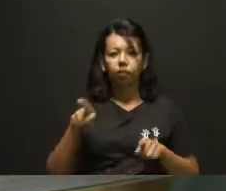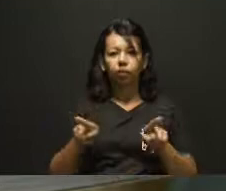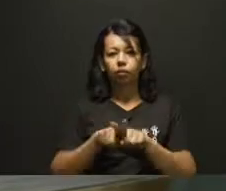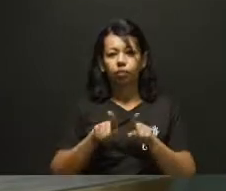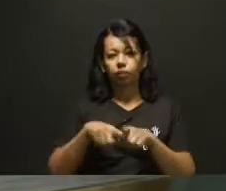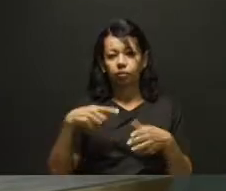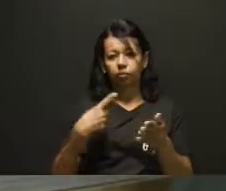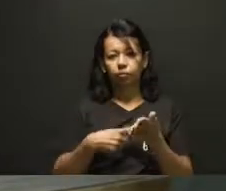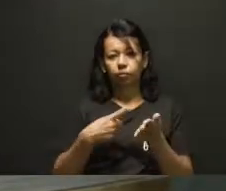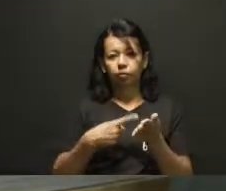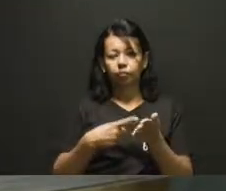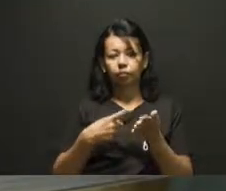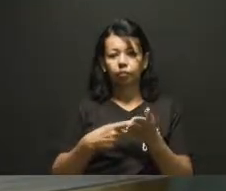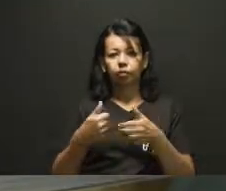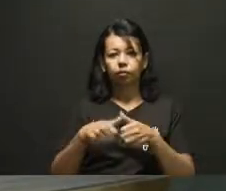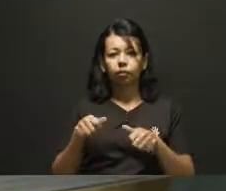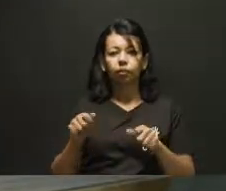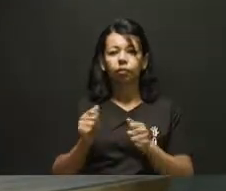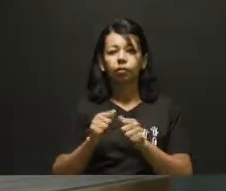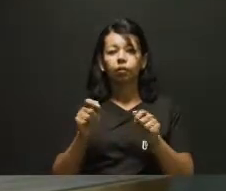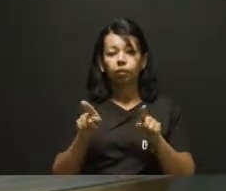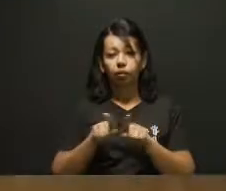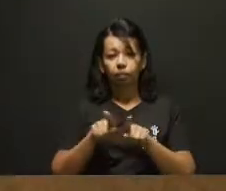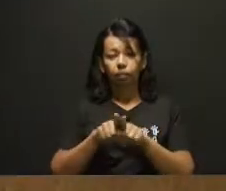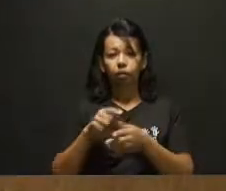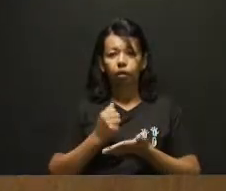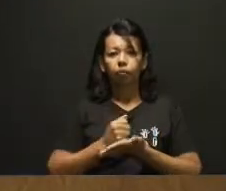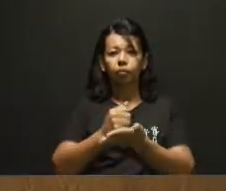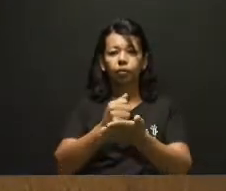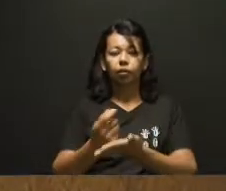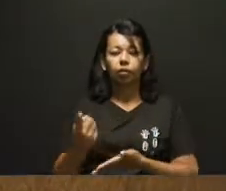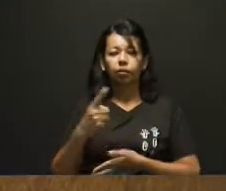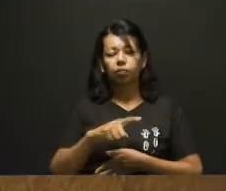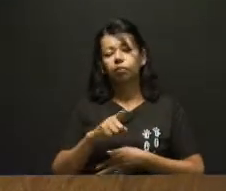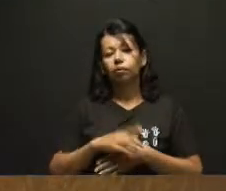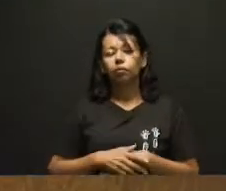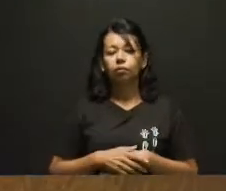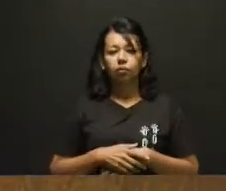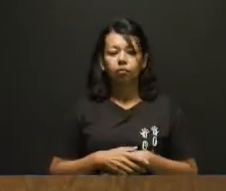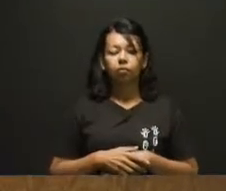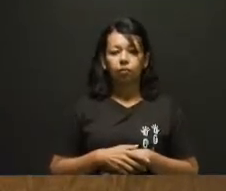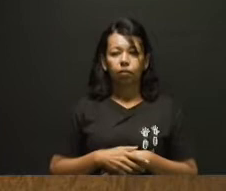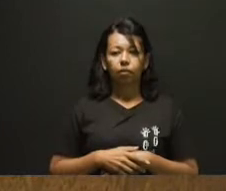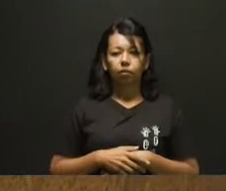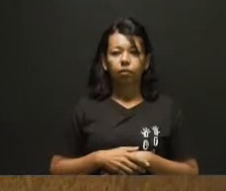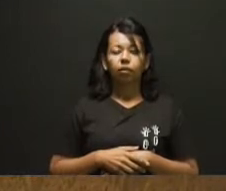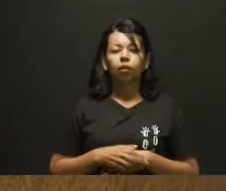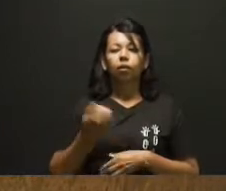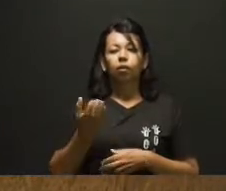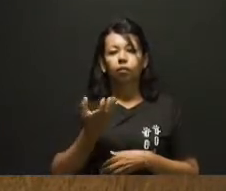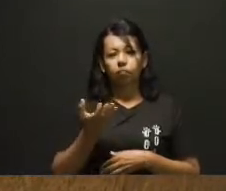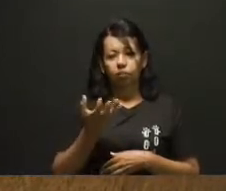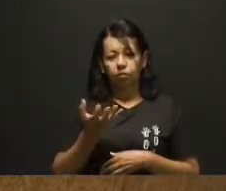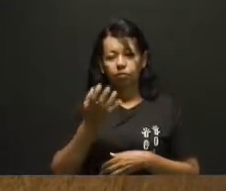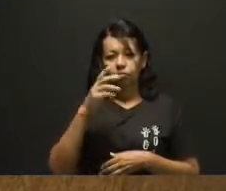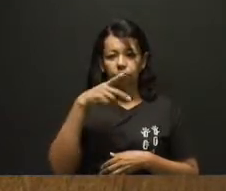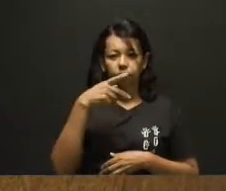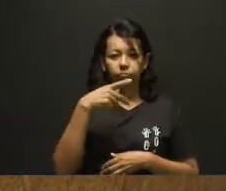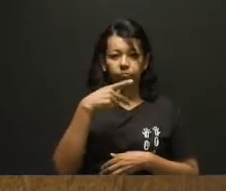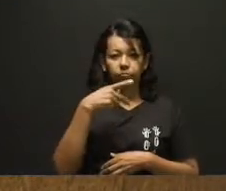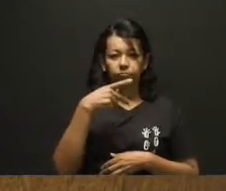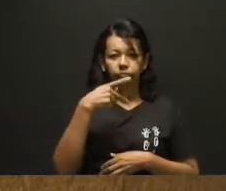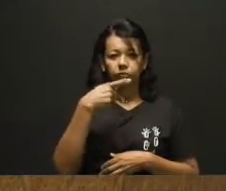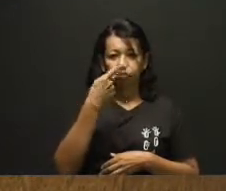estar também apoiando tão importante casos causa neste momento eu quero passar a palavra para